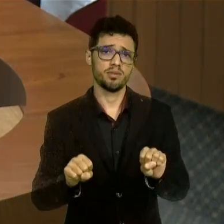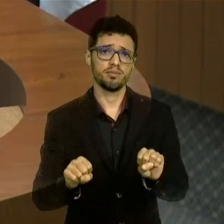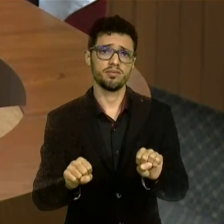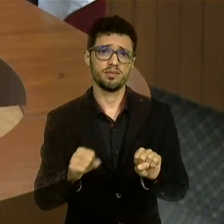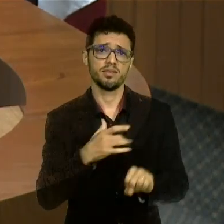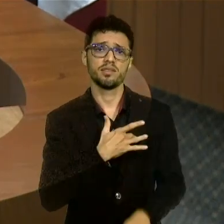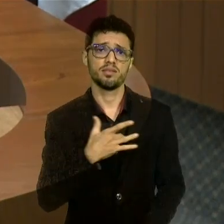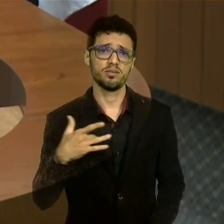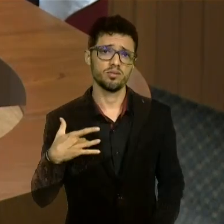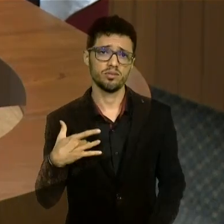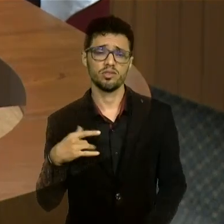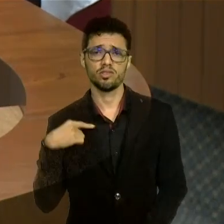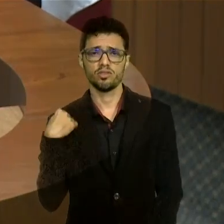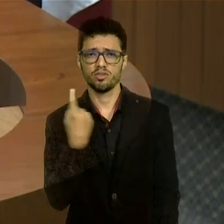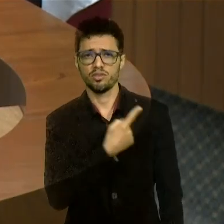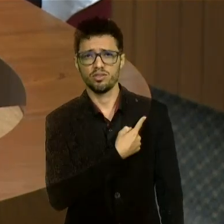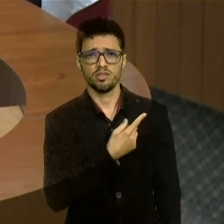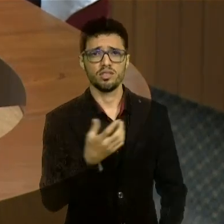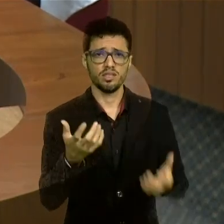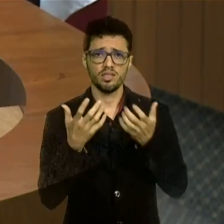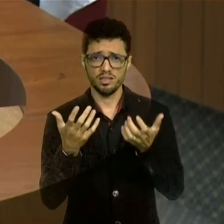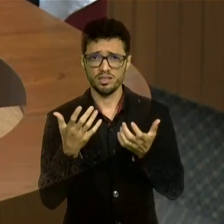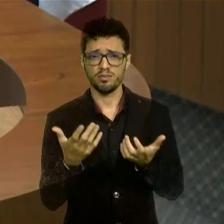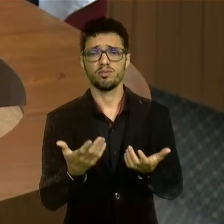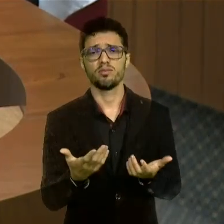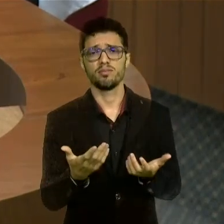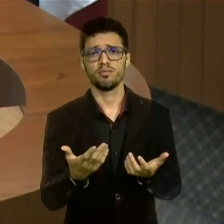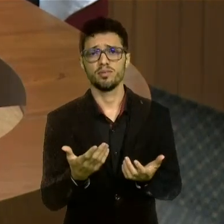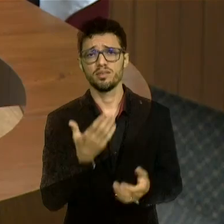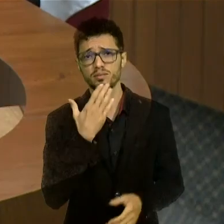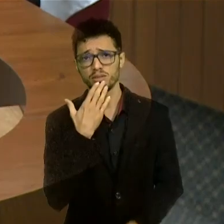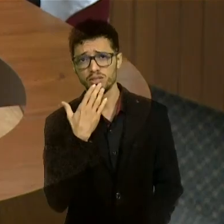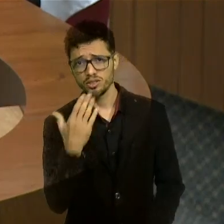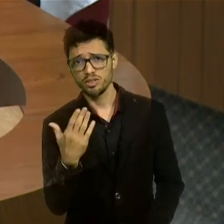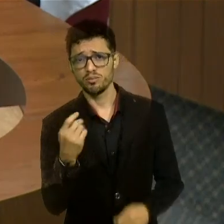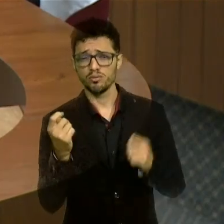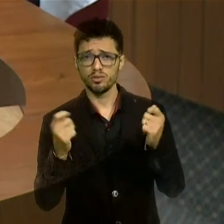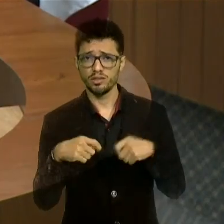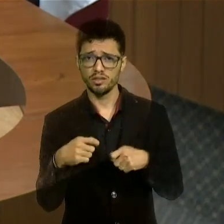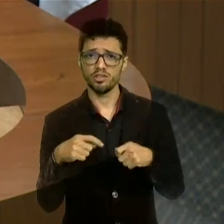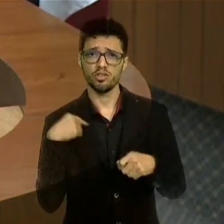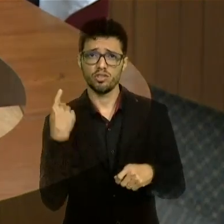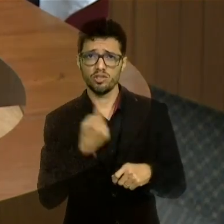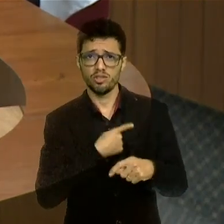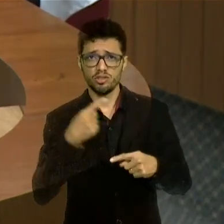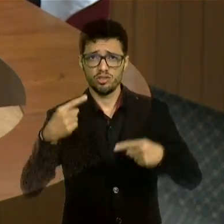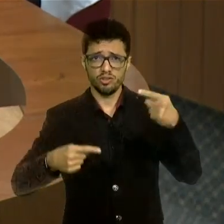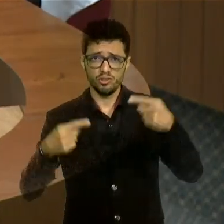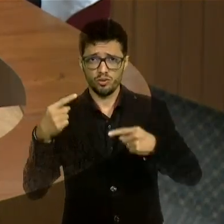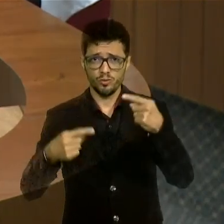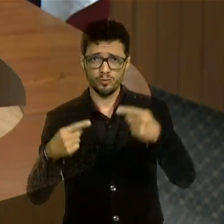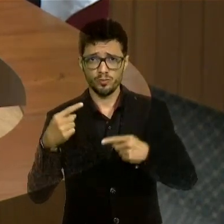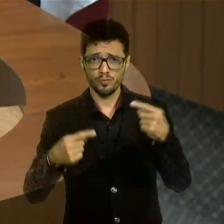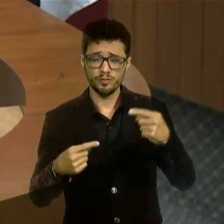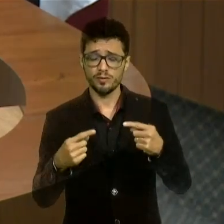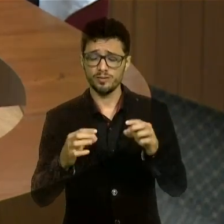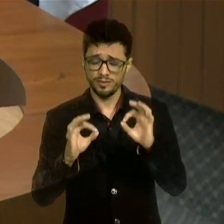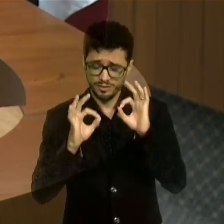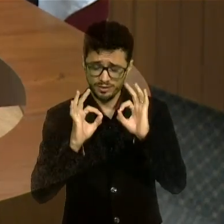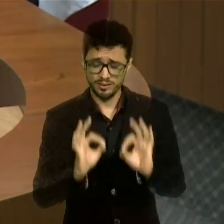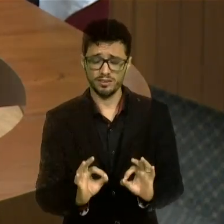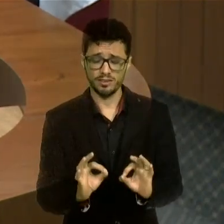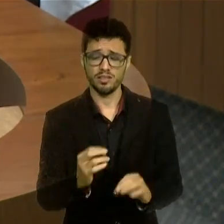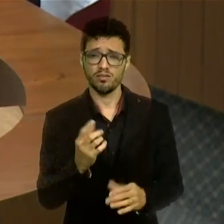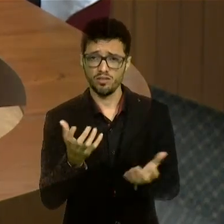gente queria aqui falar um pouco, abrir essa discussão, mas com certeza eu vou querer